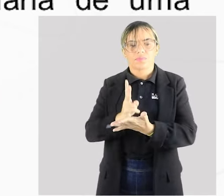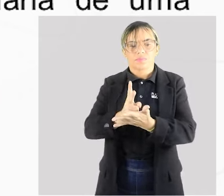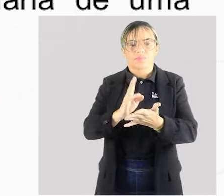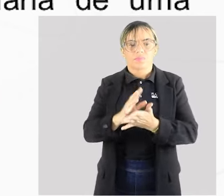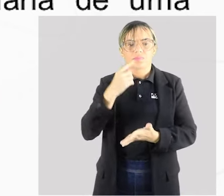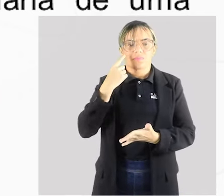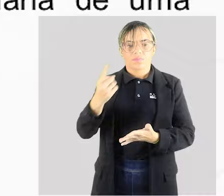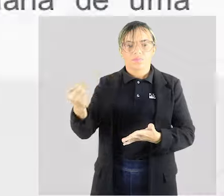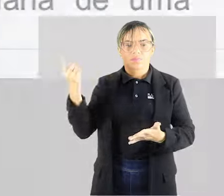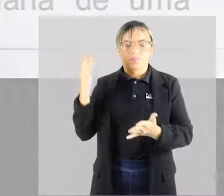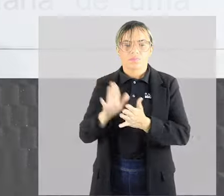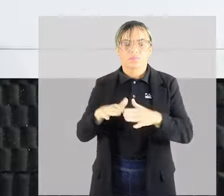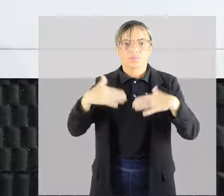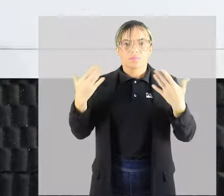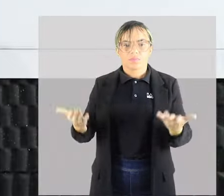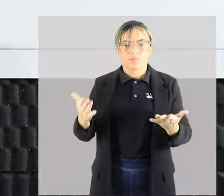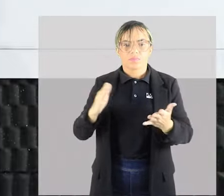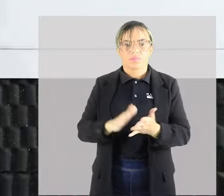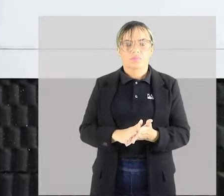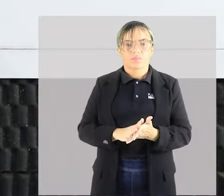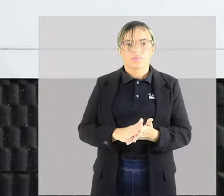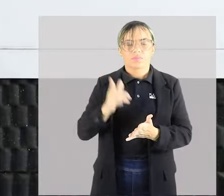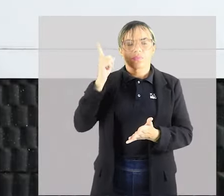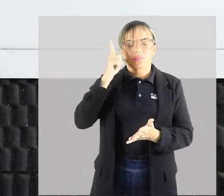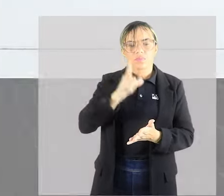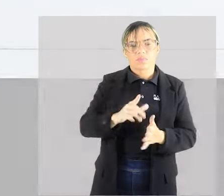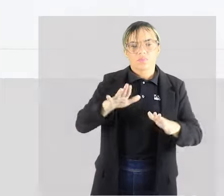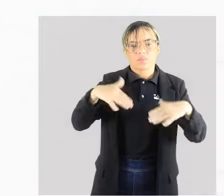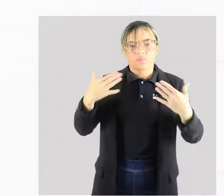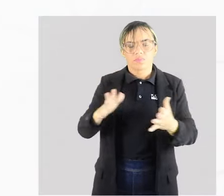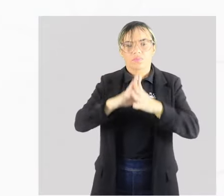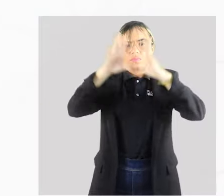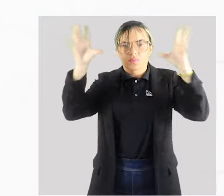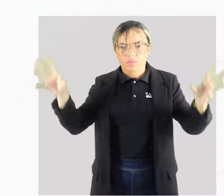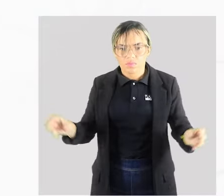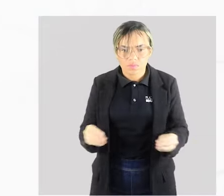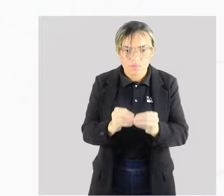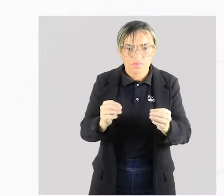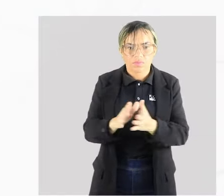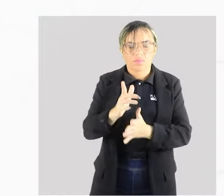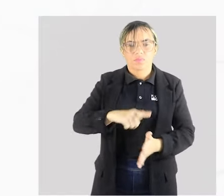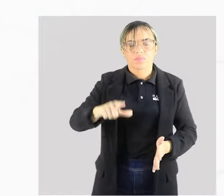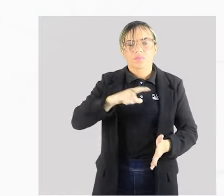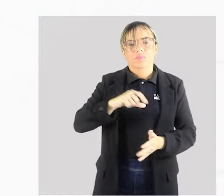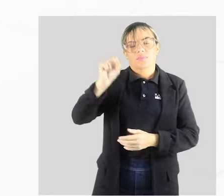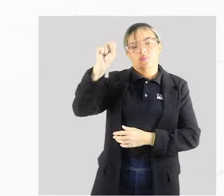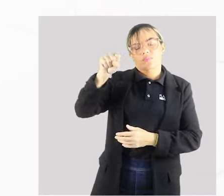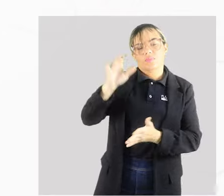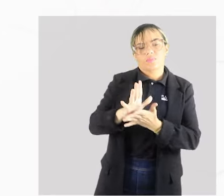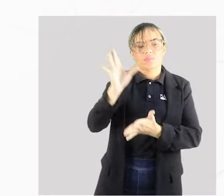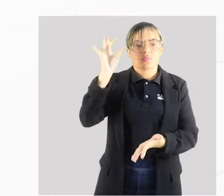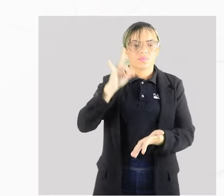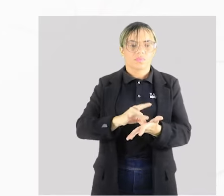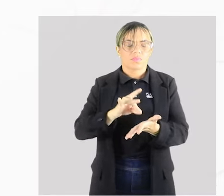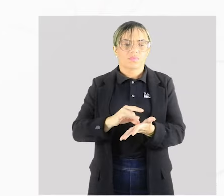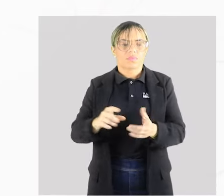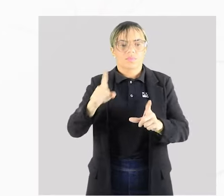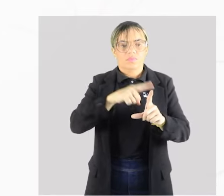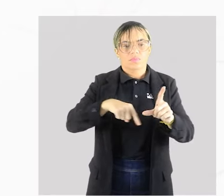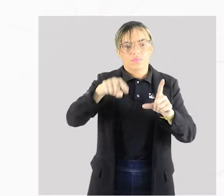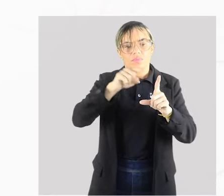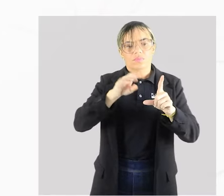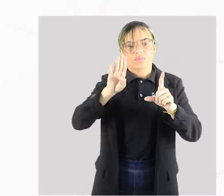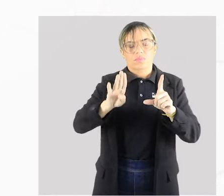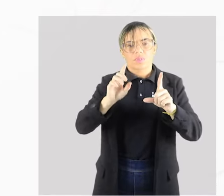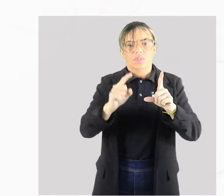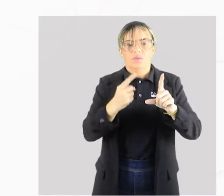dessa maneira sendo assim a gente conseguiu né ali concluir que a gente tem duas afirmativas aí corretas que é a um